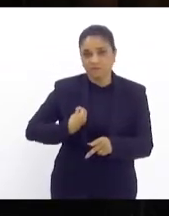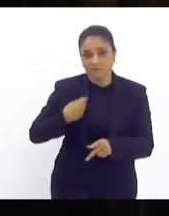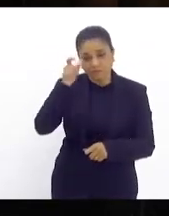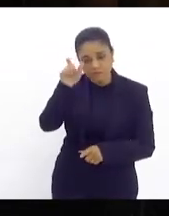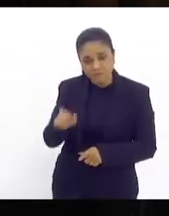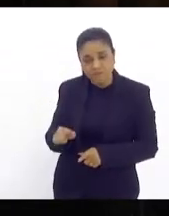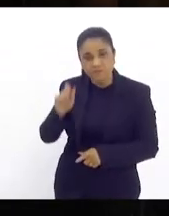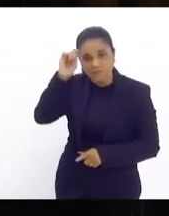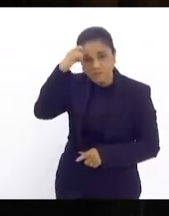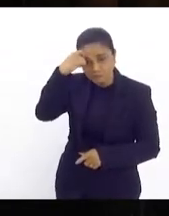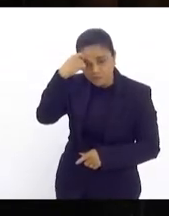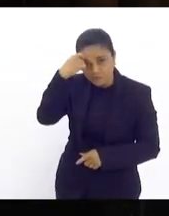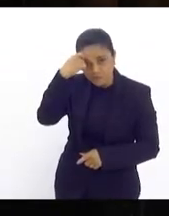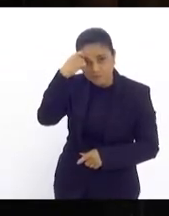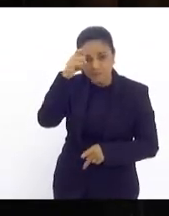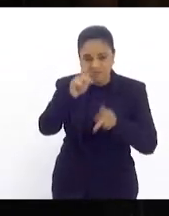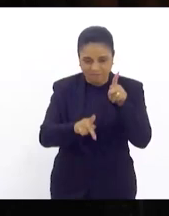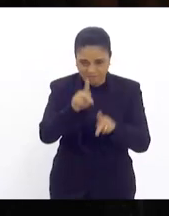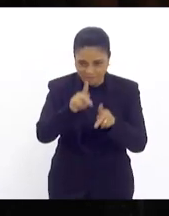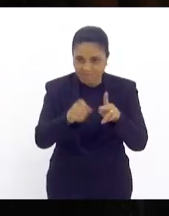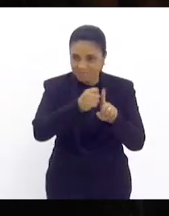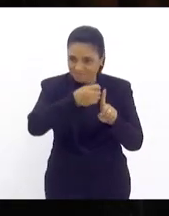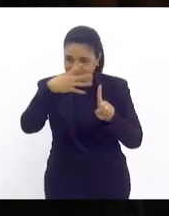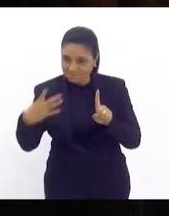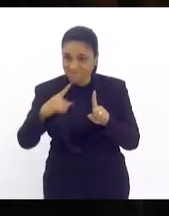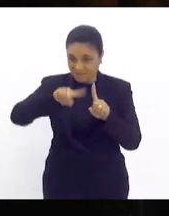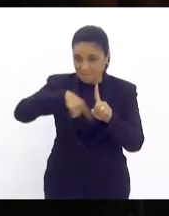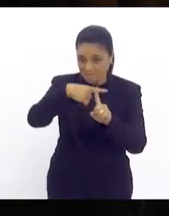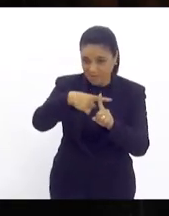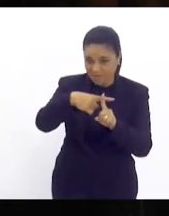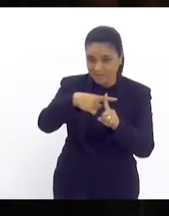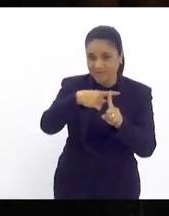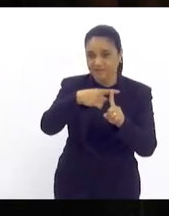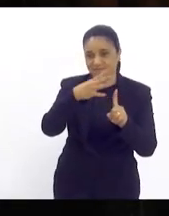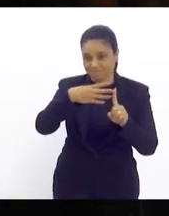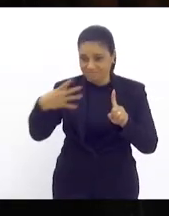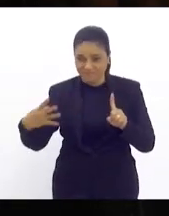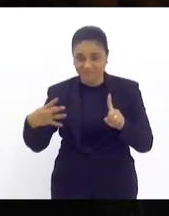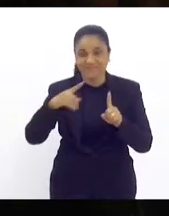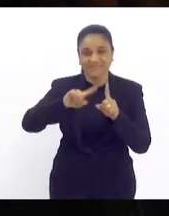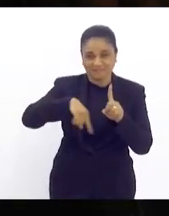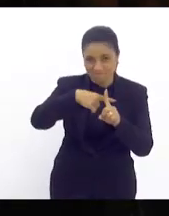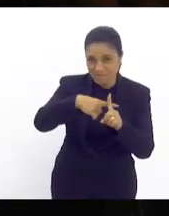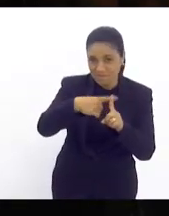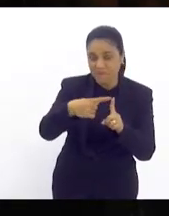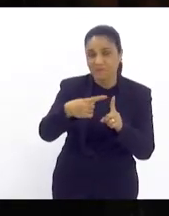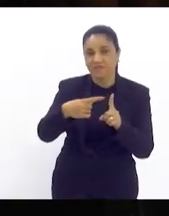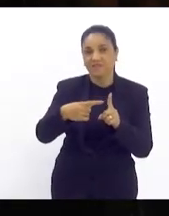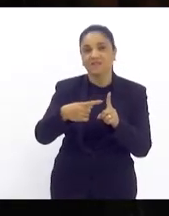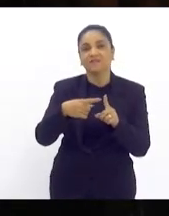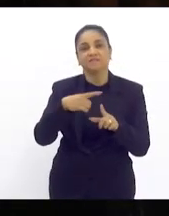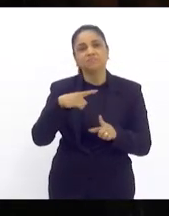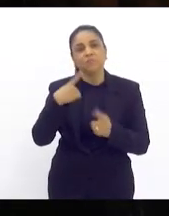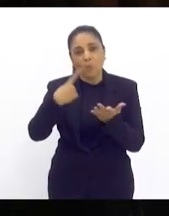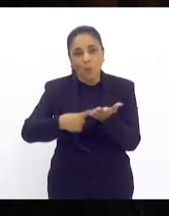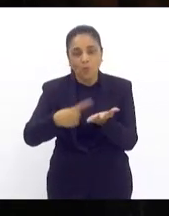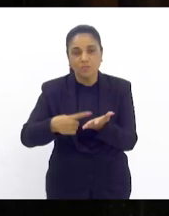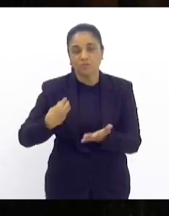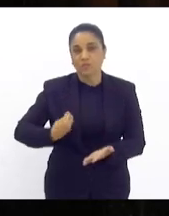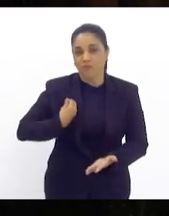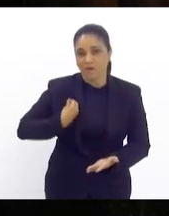e da população LGBT que aí a mais então ter compromisso com a vida das pessoas